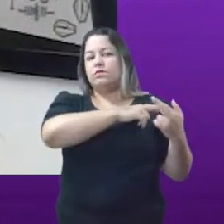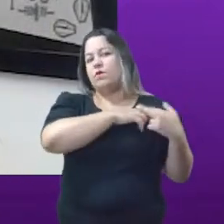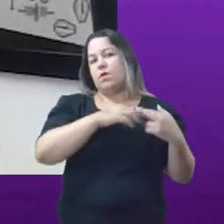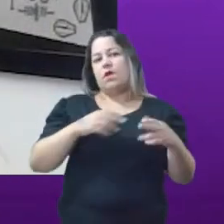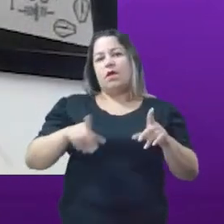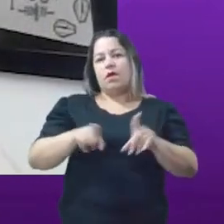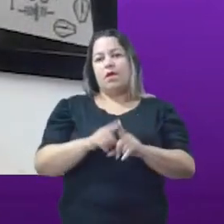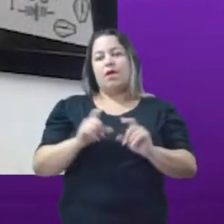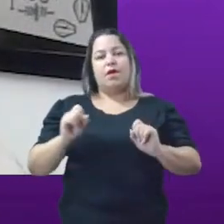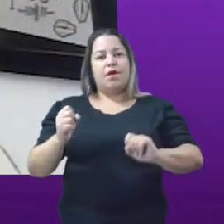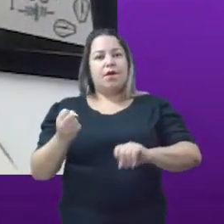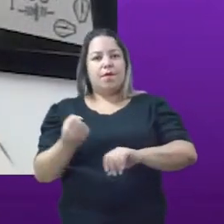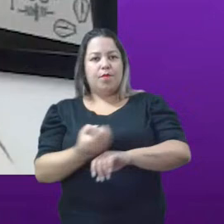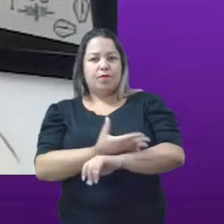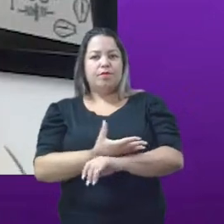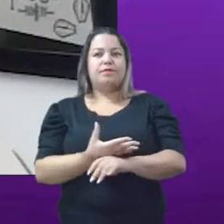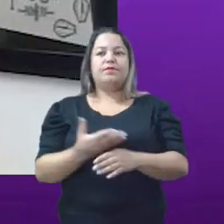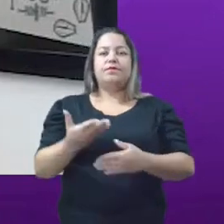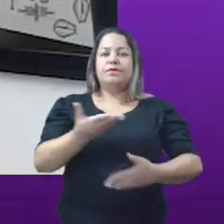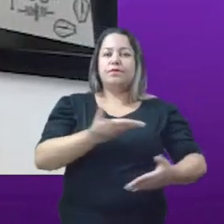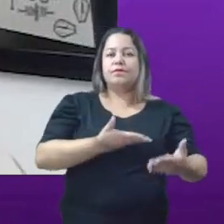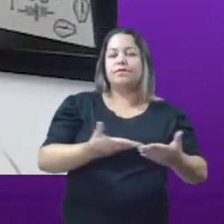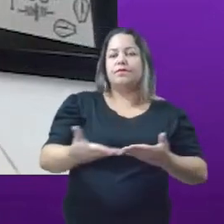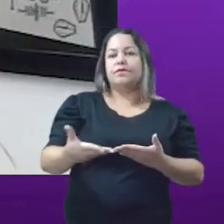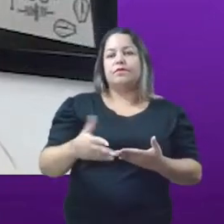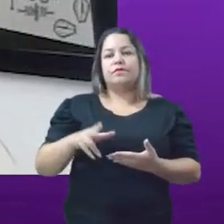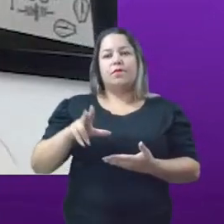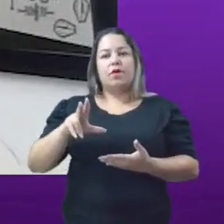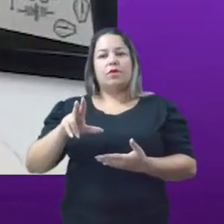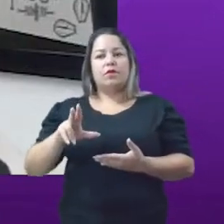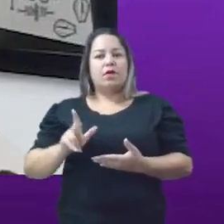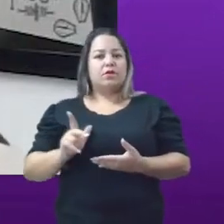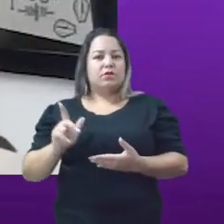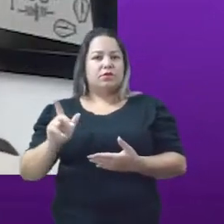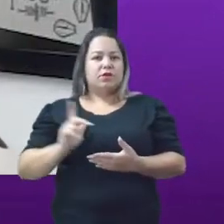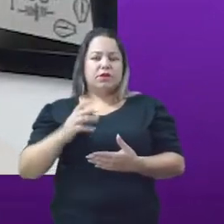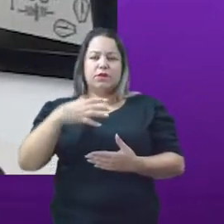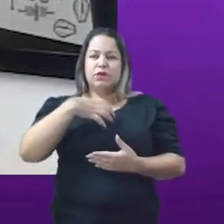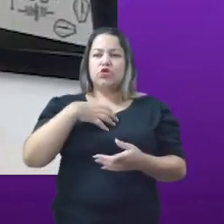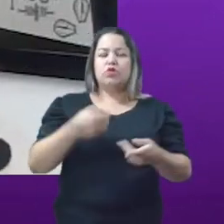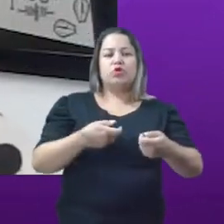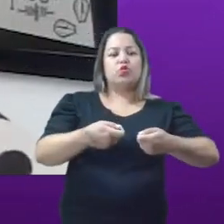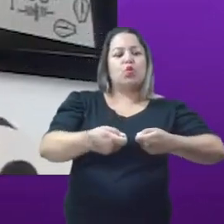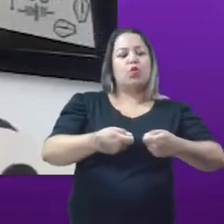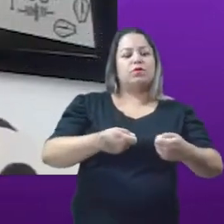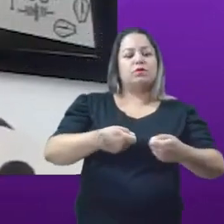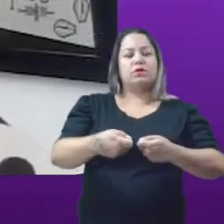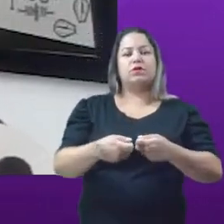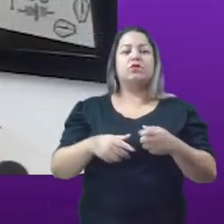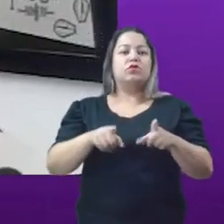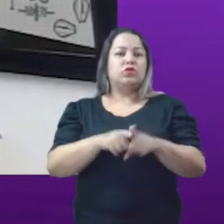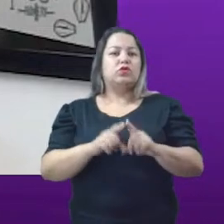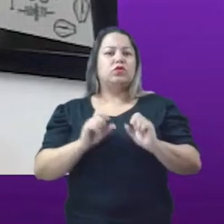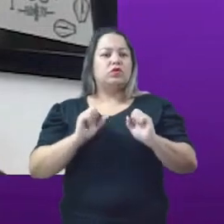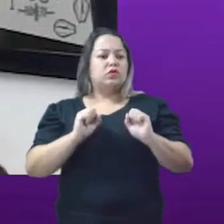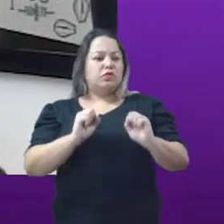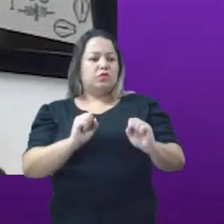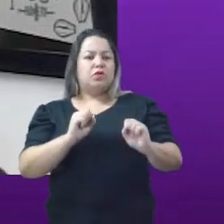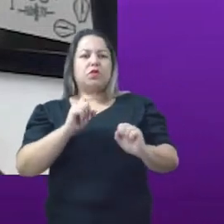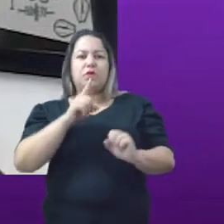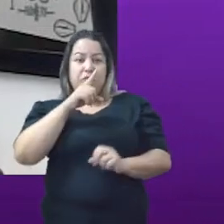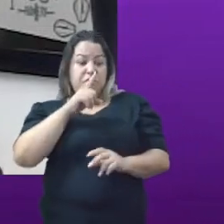afetiva, sentimento, ele pode, né, ele é autorizado a ter esse sentimento de controle, de posse, enfim,